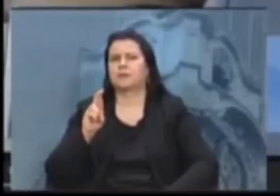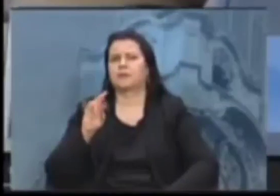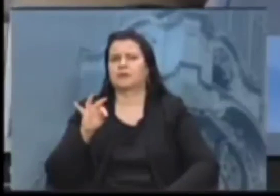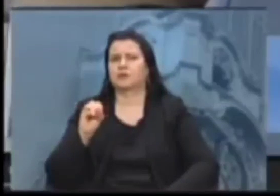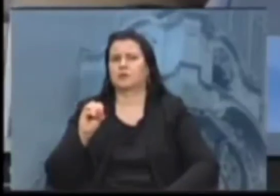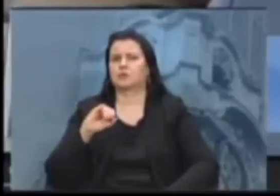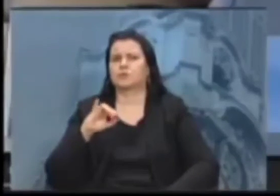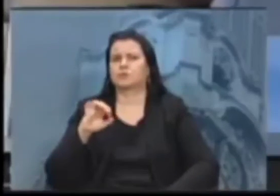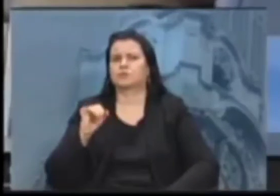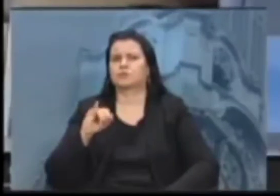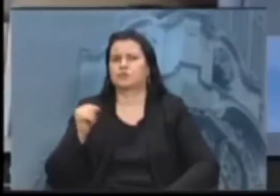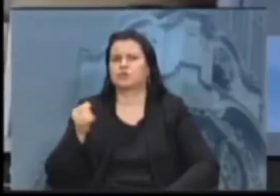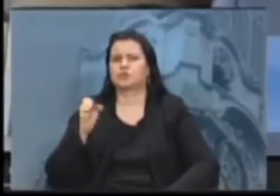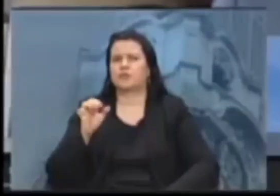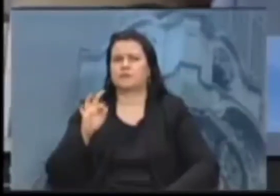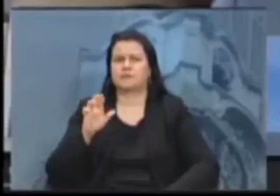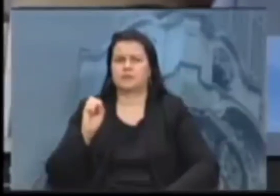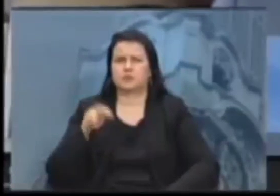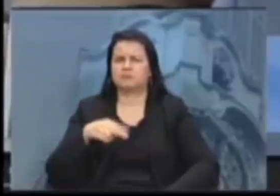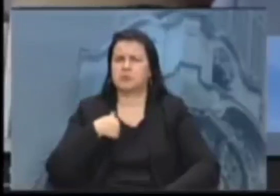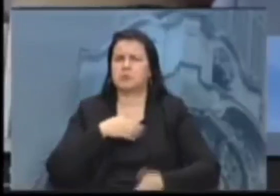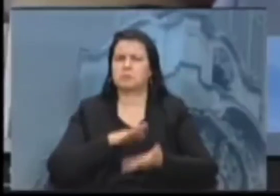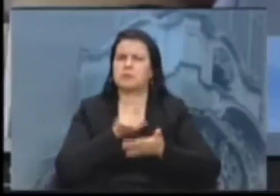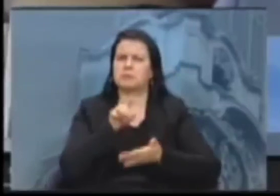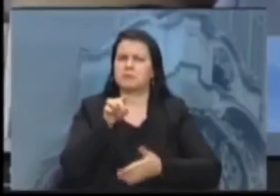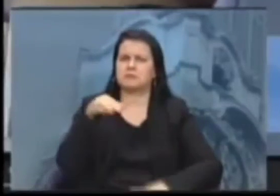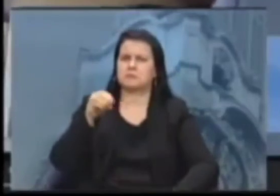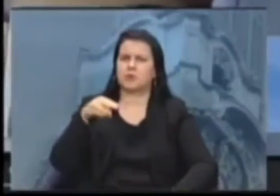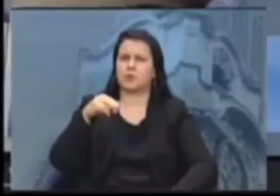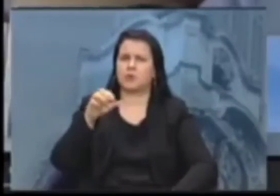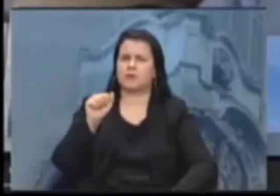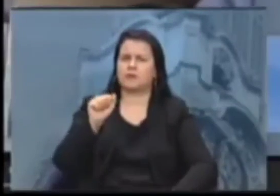parabenizo a Mônica Leal por essa iniciativa. Muito obrigado.